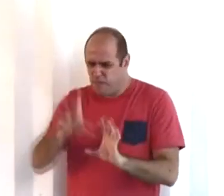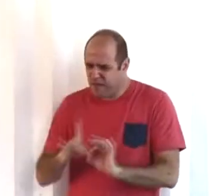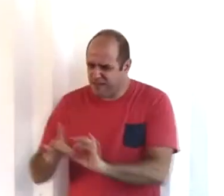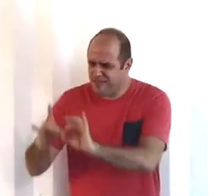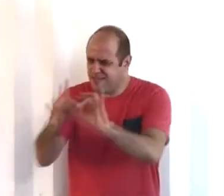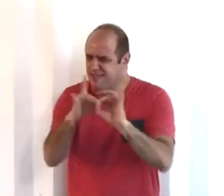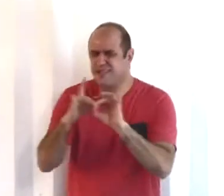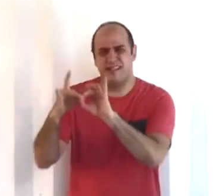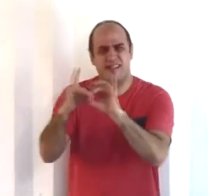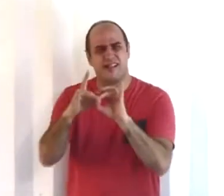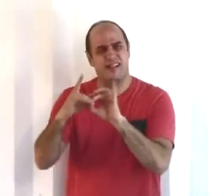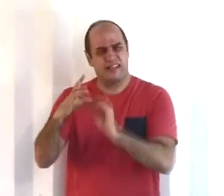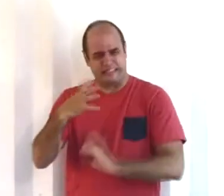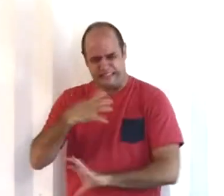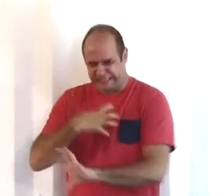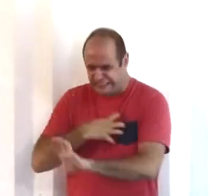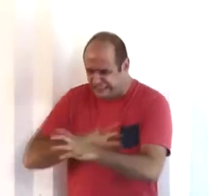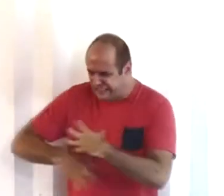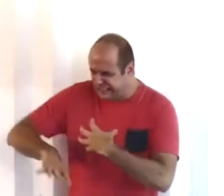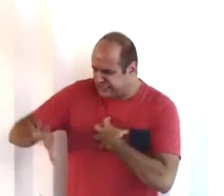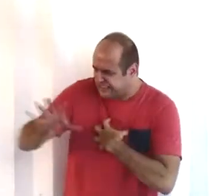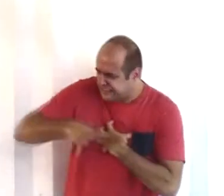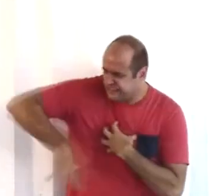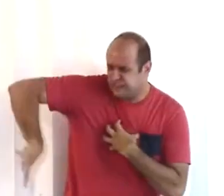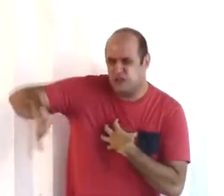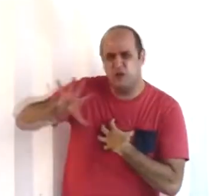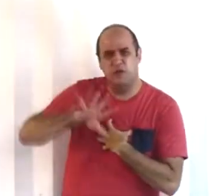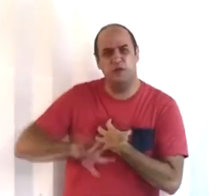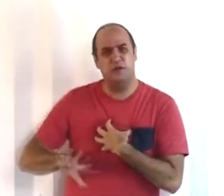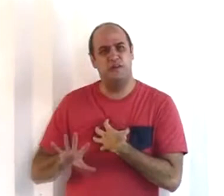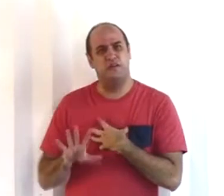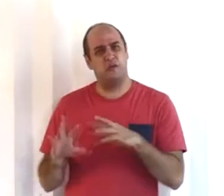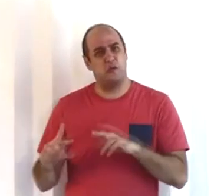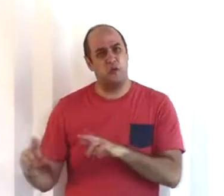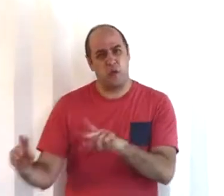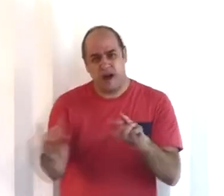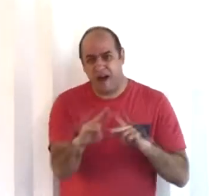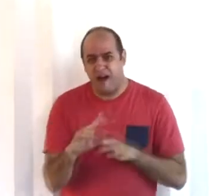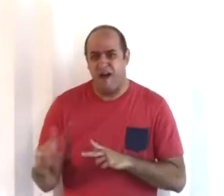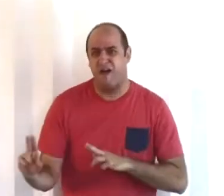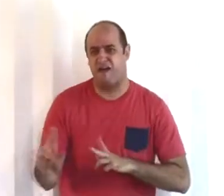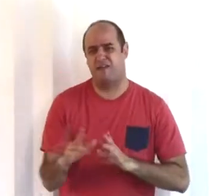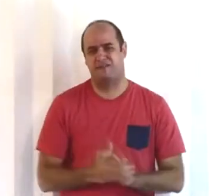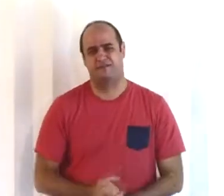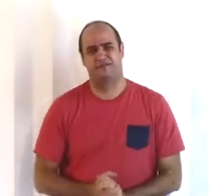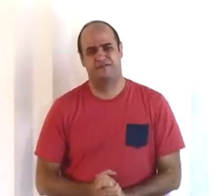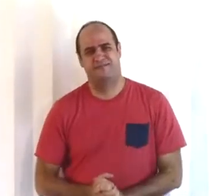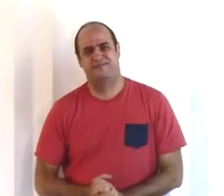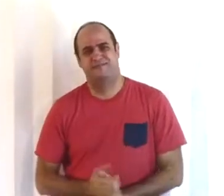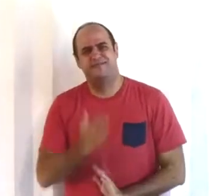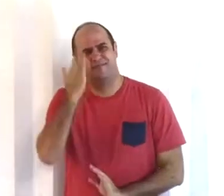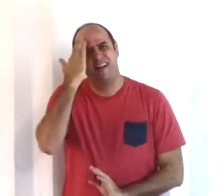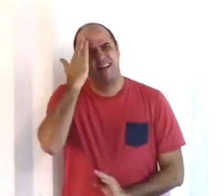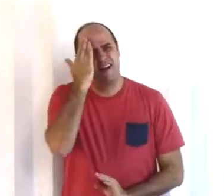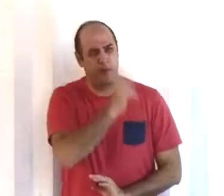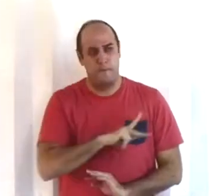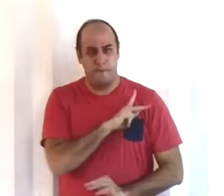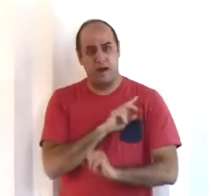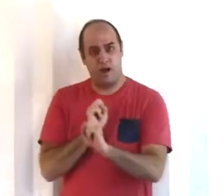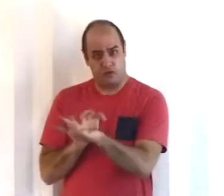o mesmo sentimento. A orientação de Paulo à igreja de Filipos é que ela fosse unida, que ela